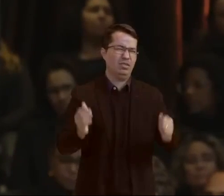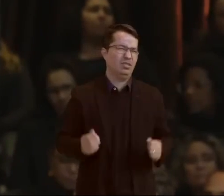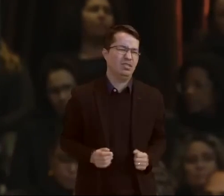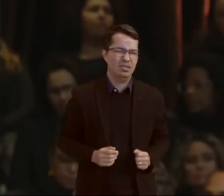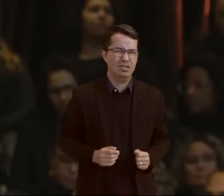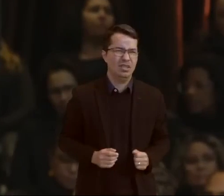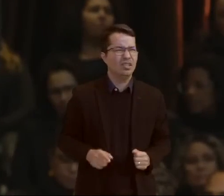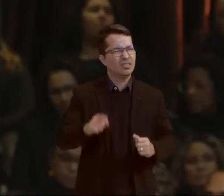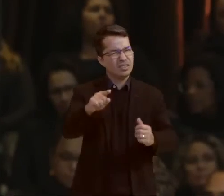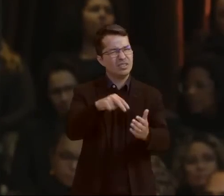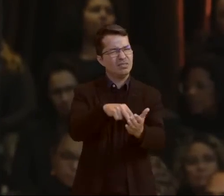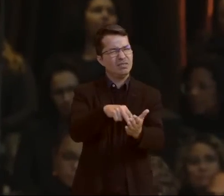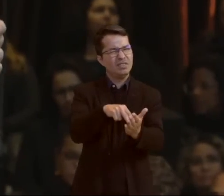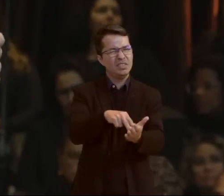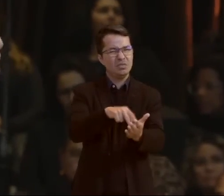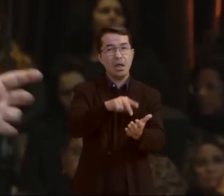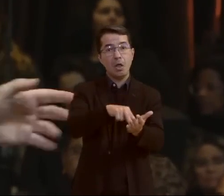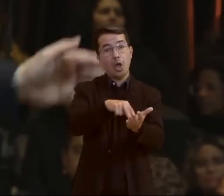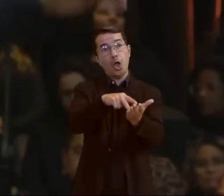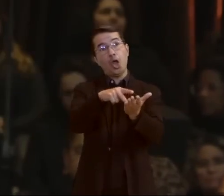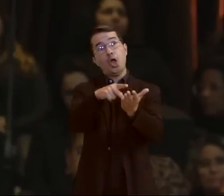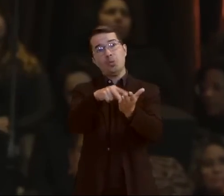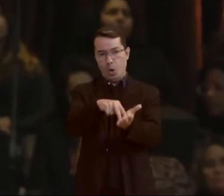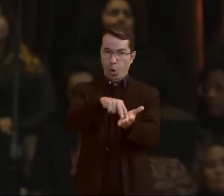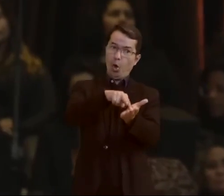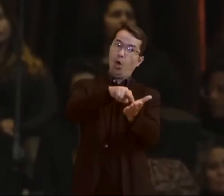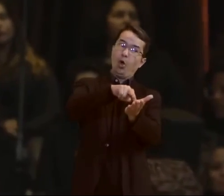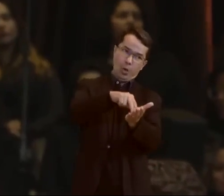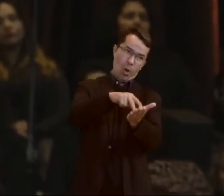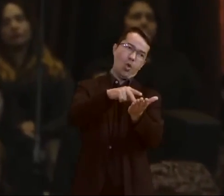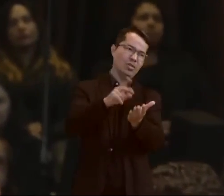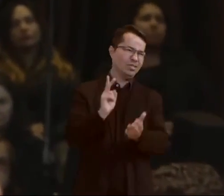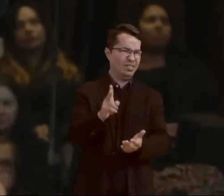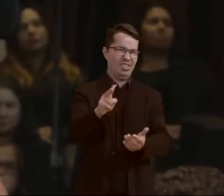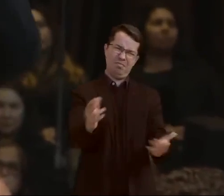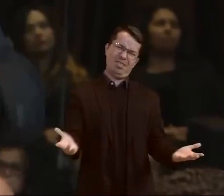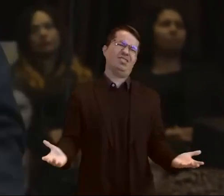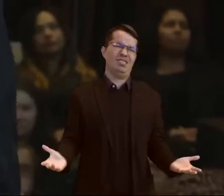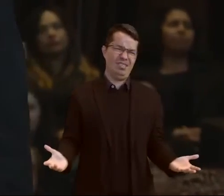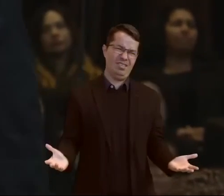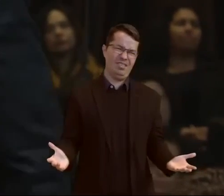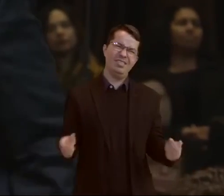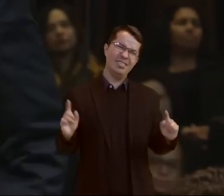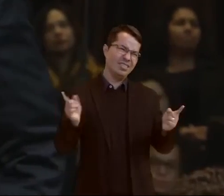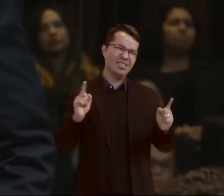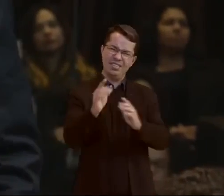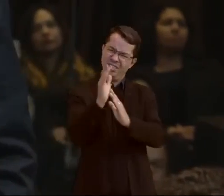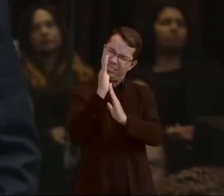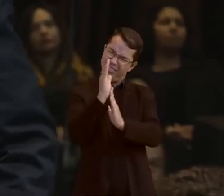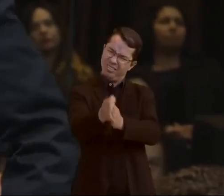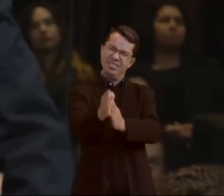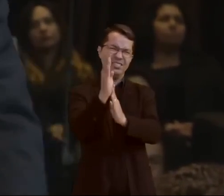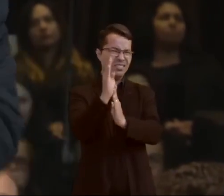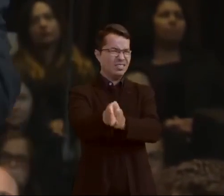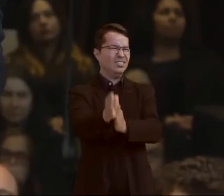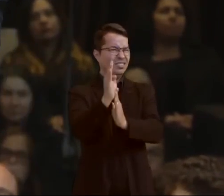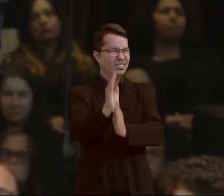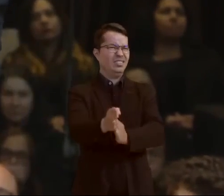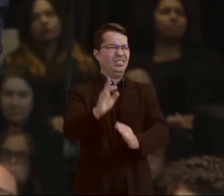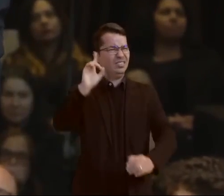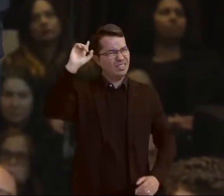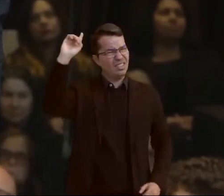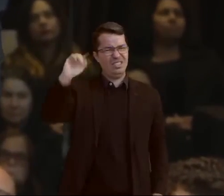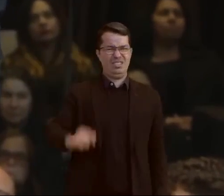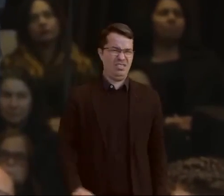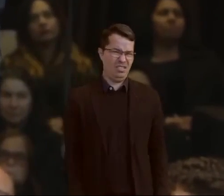Chega. Porque essa estabilidade é crescente, porque é maturidade de Deus na nossa vida. Se você é